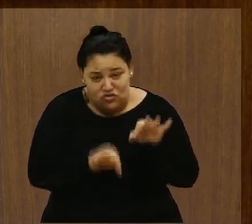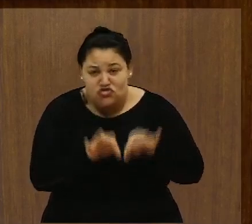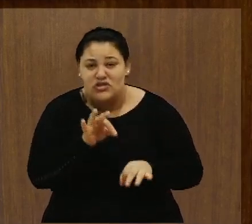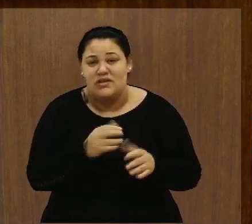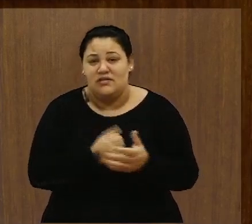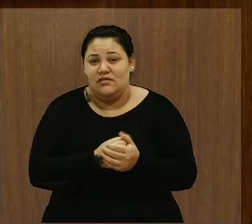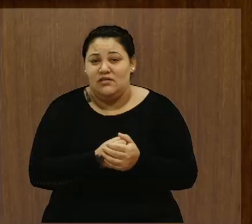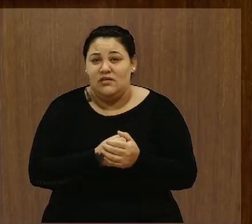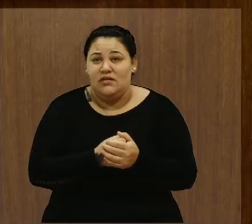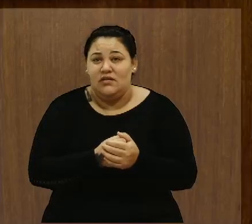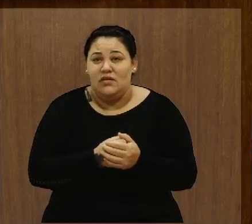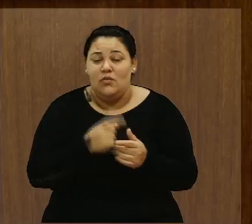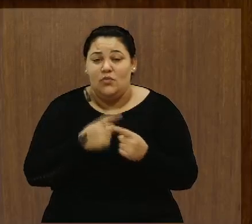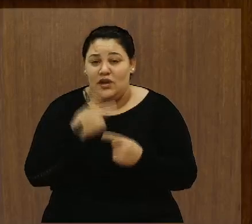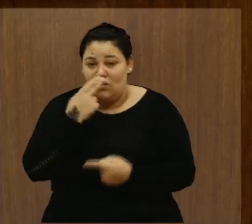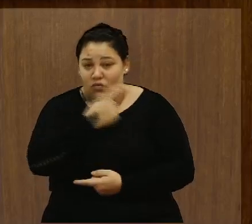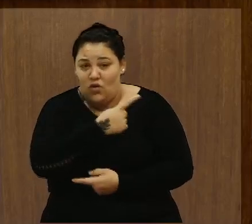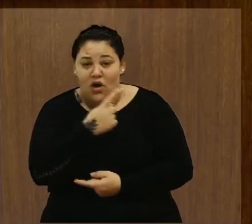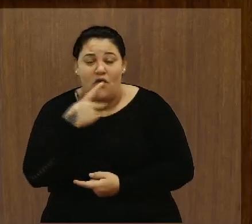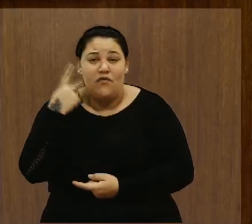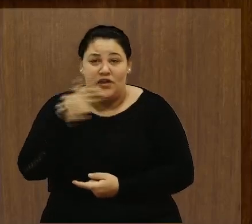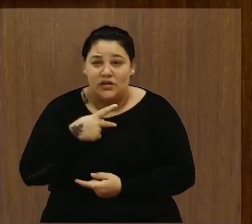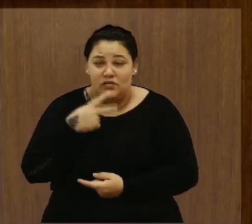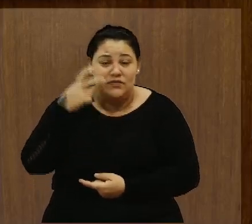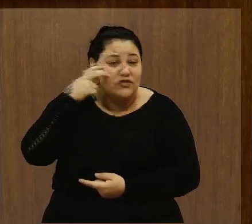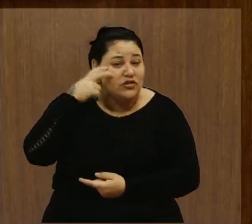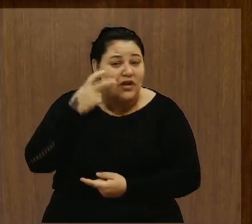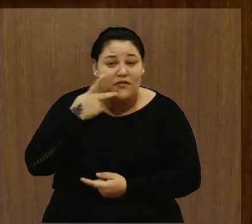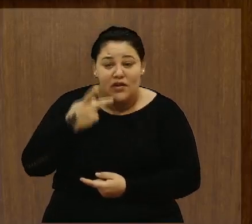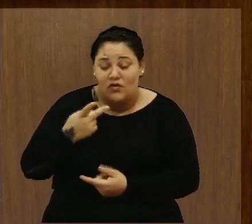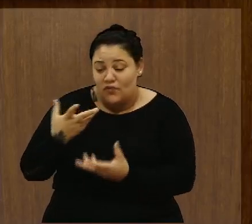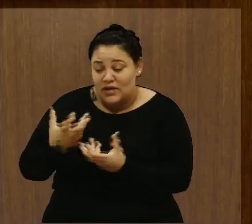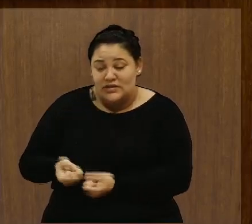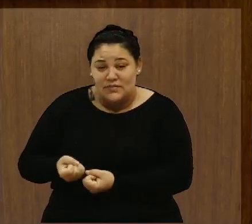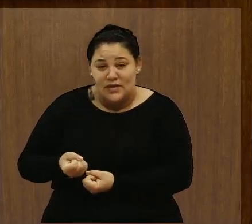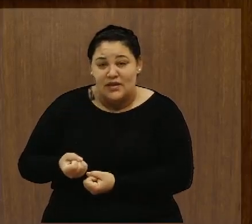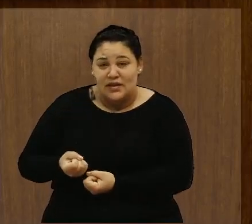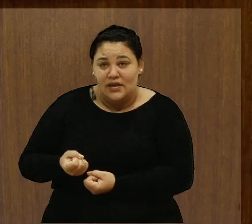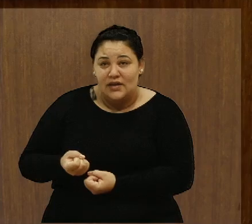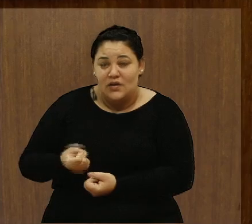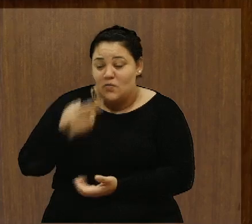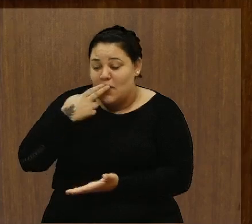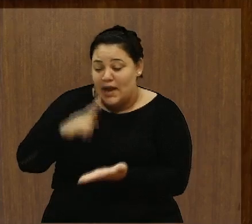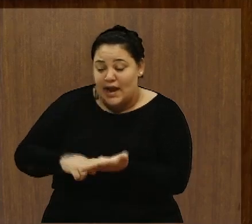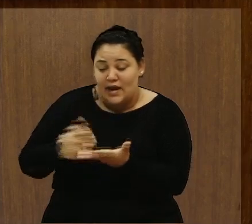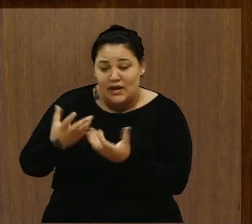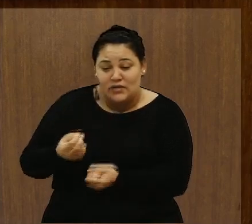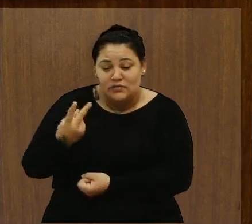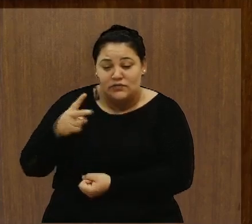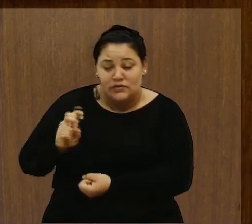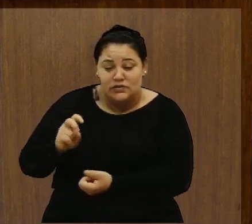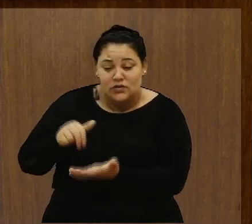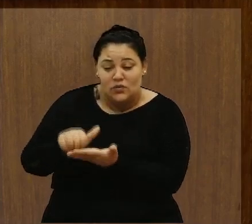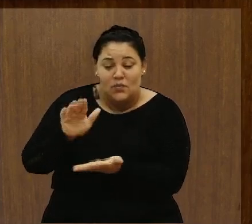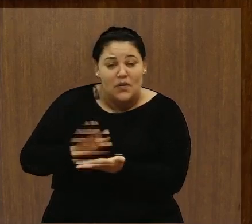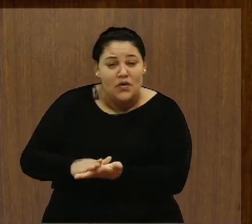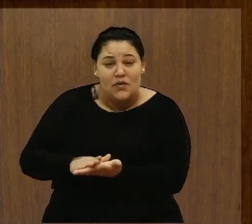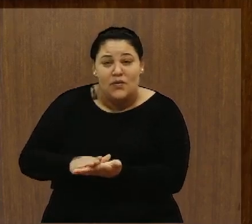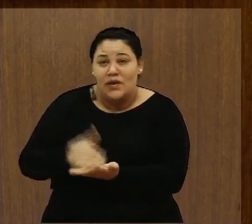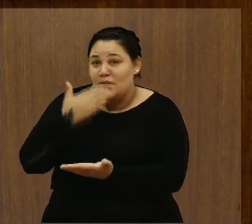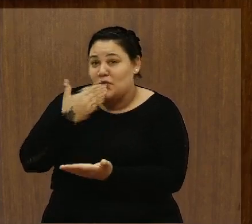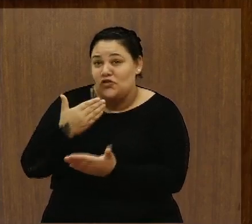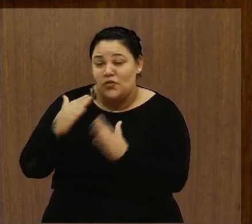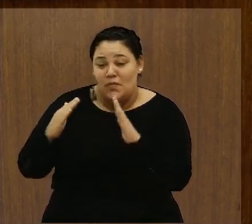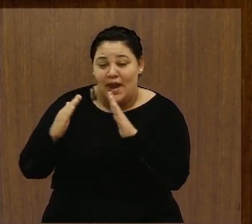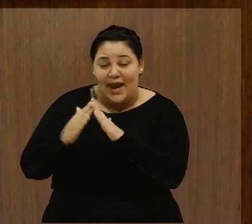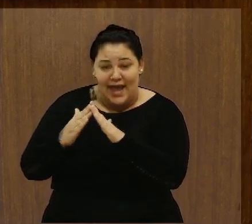porque, como bem trouxe o vereador Santo Fantinel aqui, vai receber uma cartinha com uma multa de 25 mil e com a determinação de demolição. Isso é só o início de